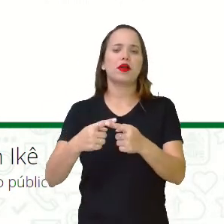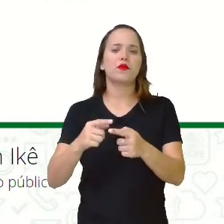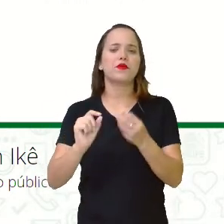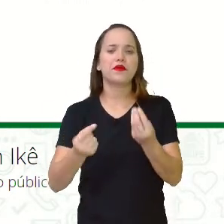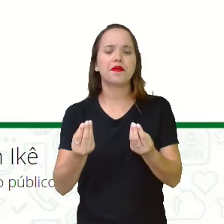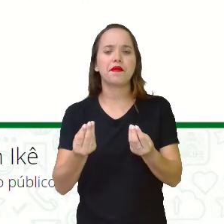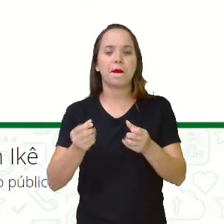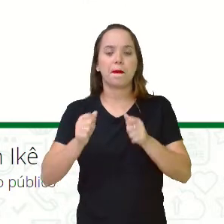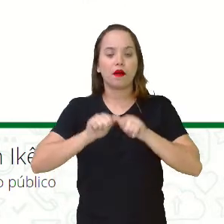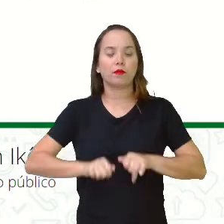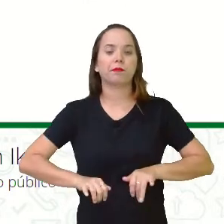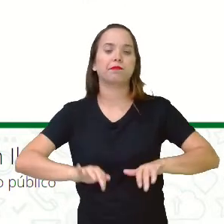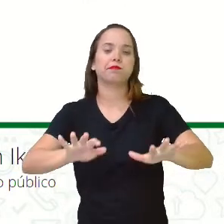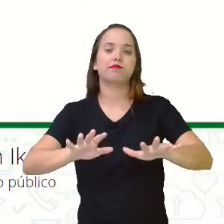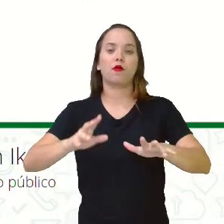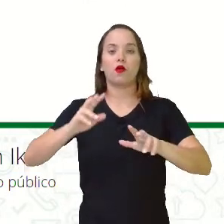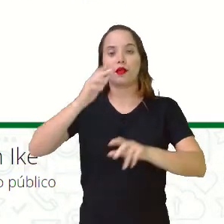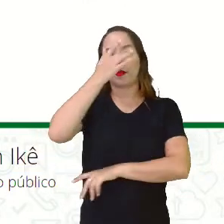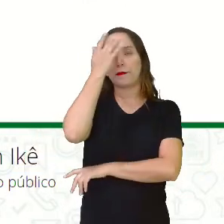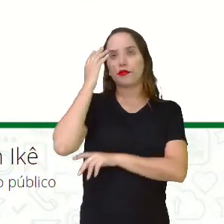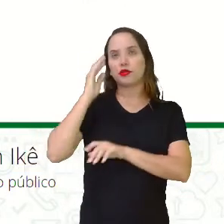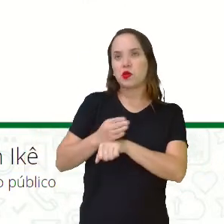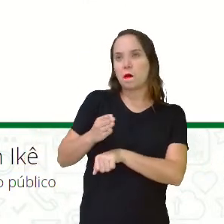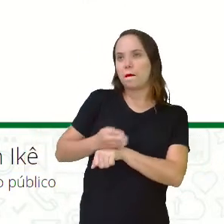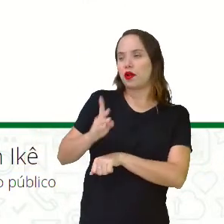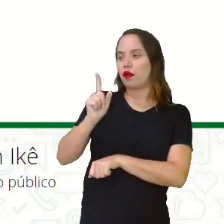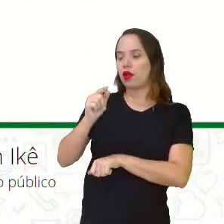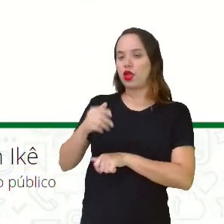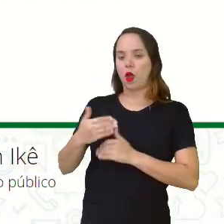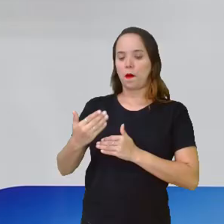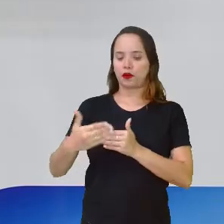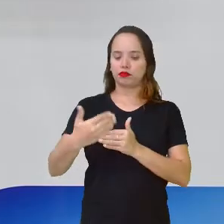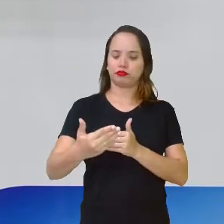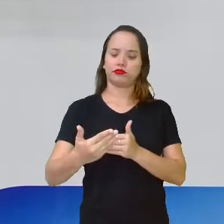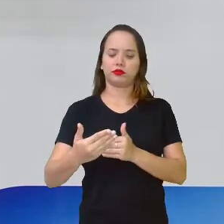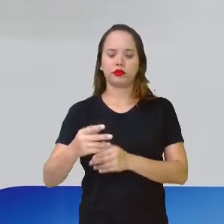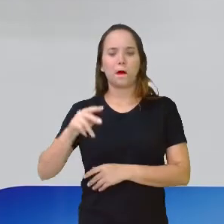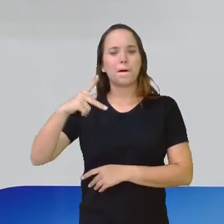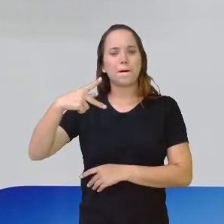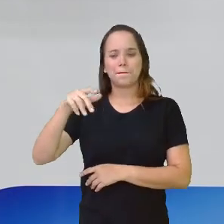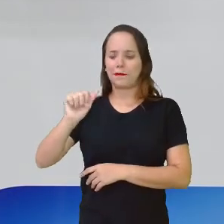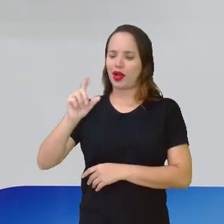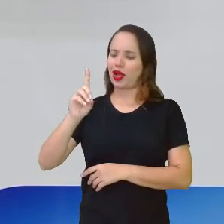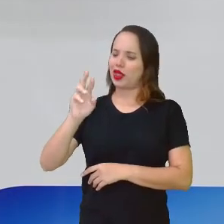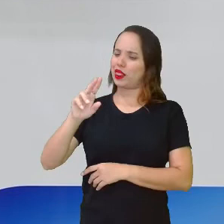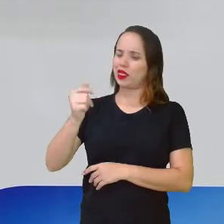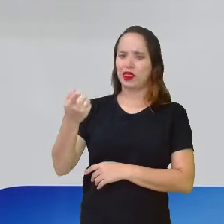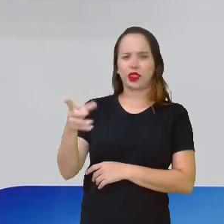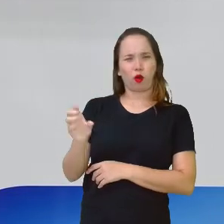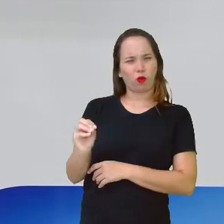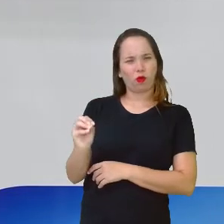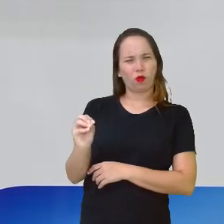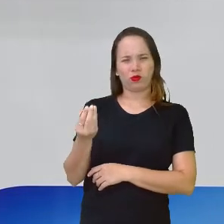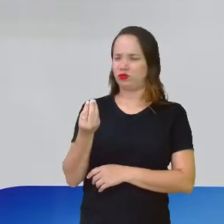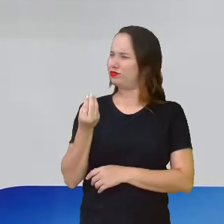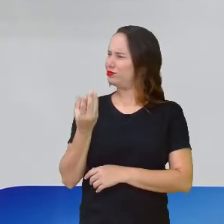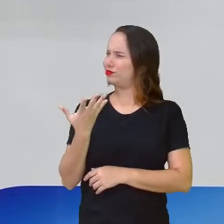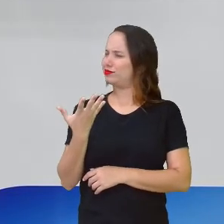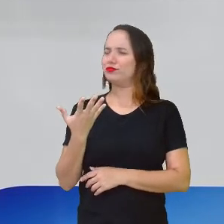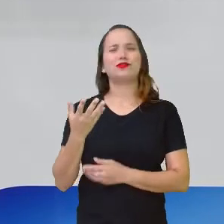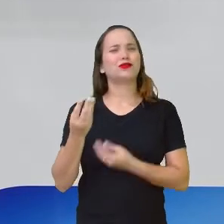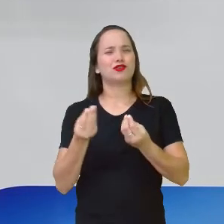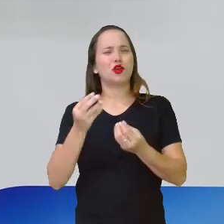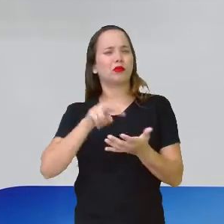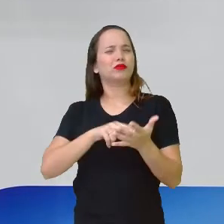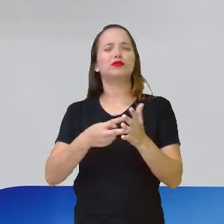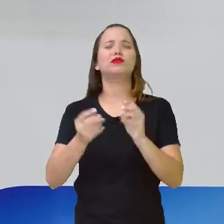norma, como padrão de ser humano. Opa, que é isso, professora? Traduza, por favor. Vamos lá. Então, o que eu já comecei a dizer a vocês.